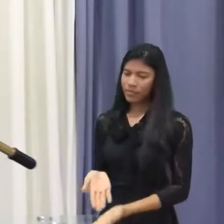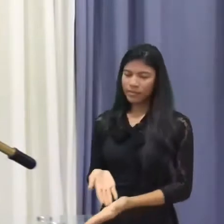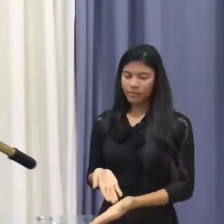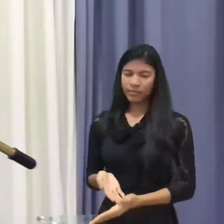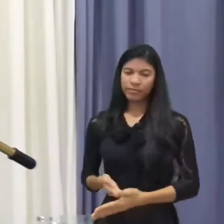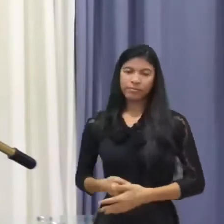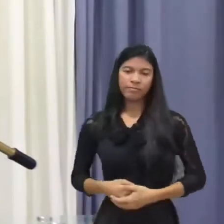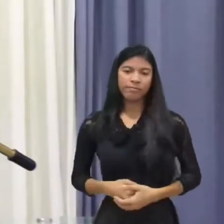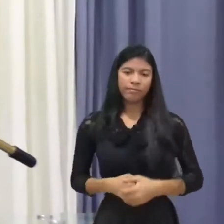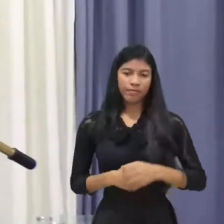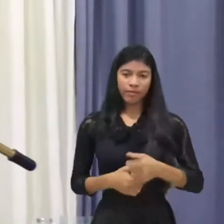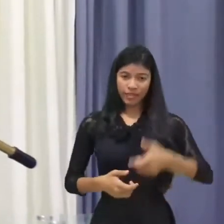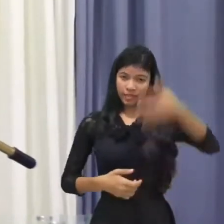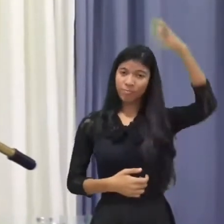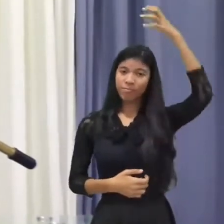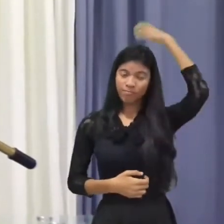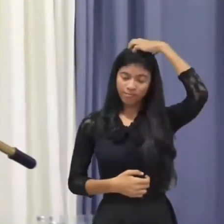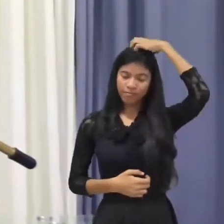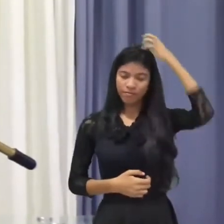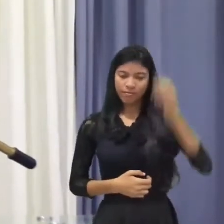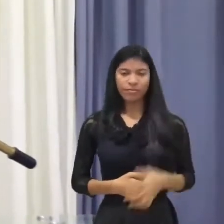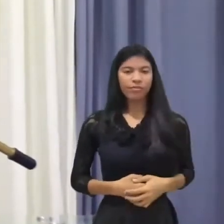que todos esses textos